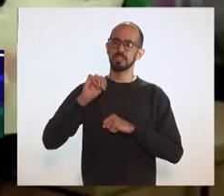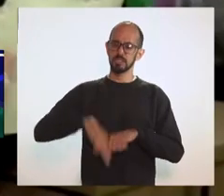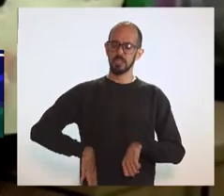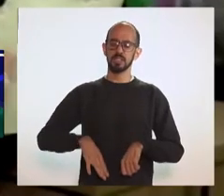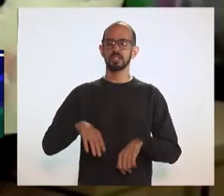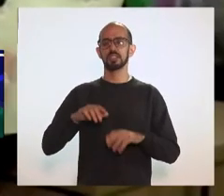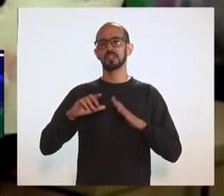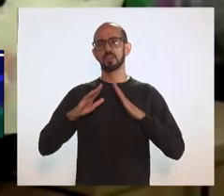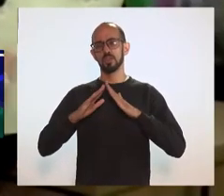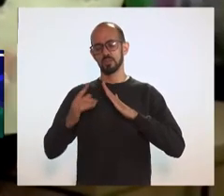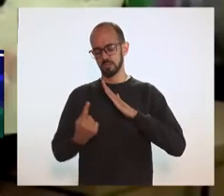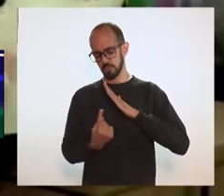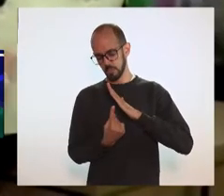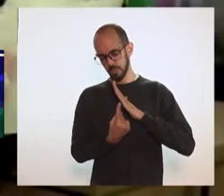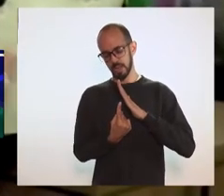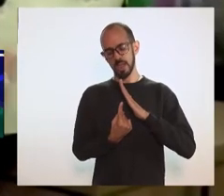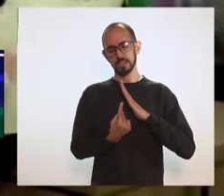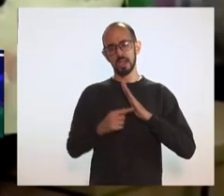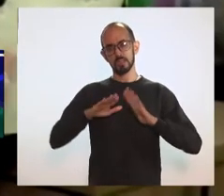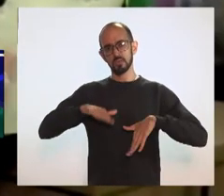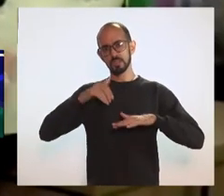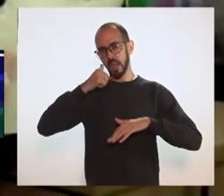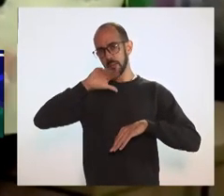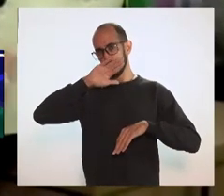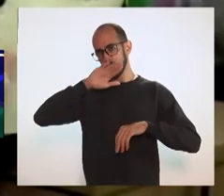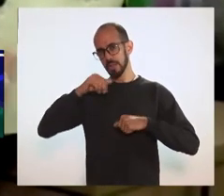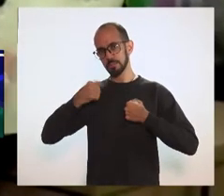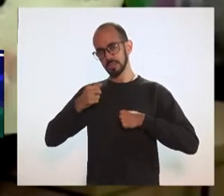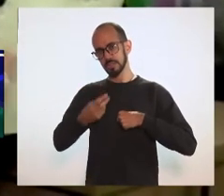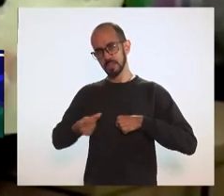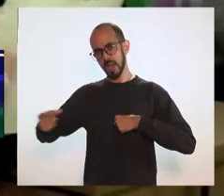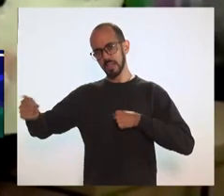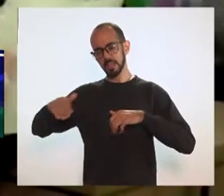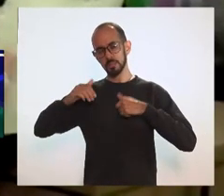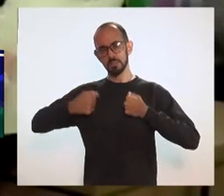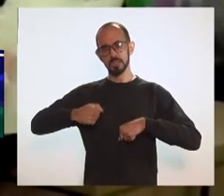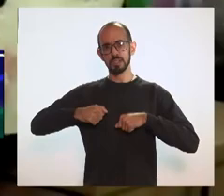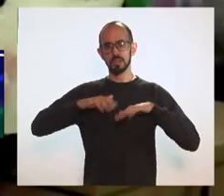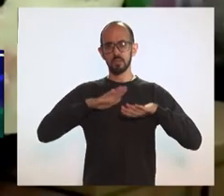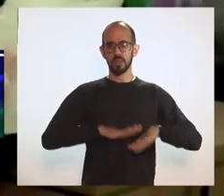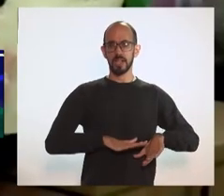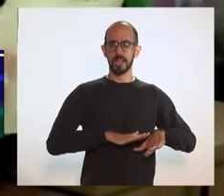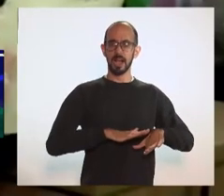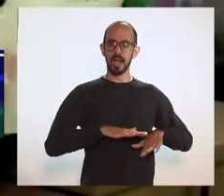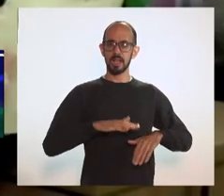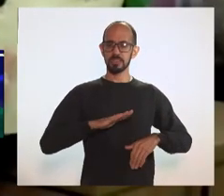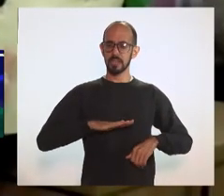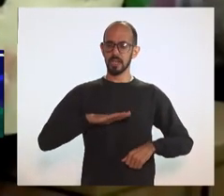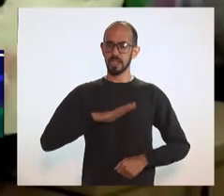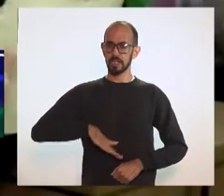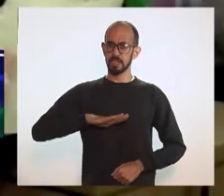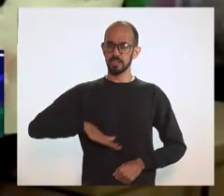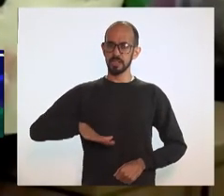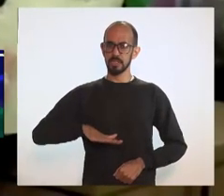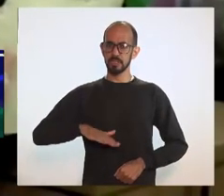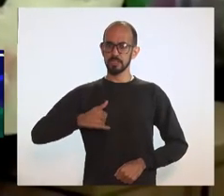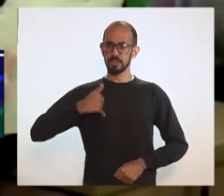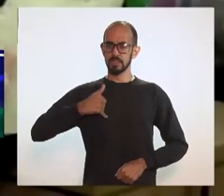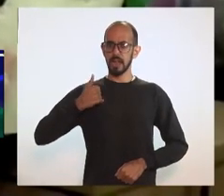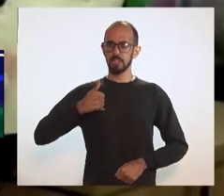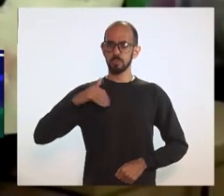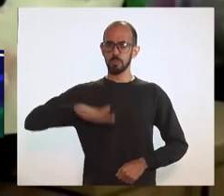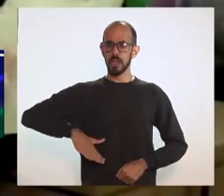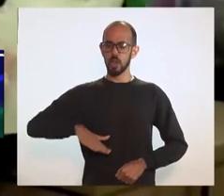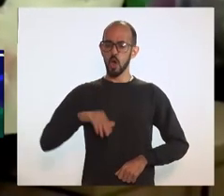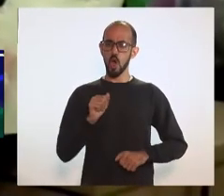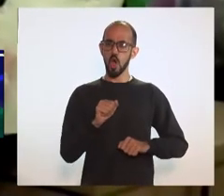sim. Muitas mães estão precisando sair para trabalhar e estão tendo que deixar suas filhas de menor com pessoas do seu ciclo